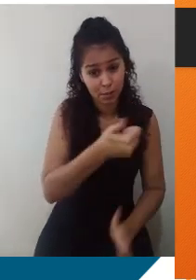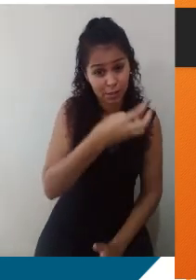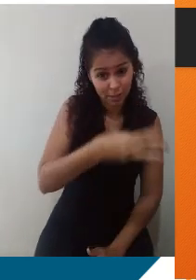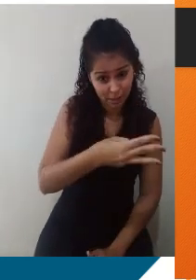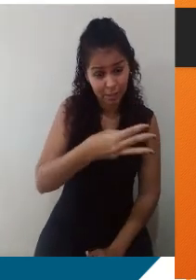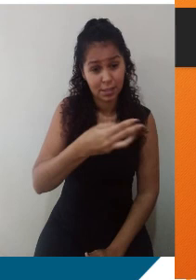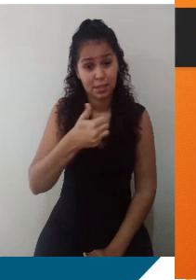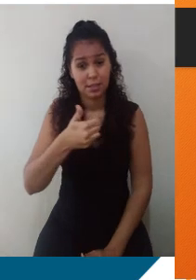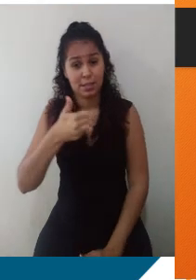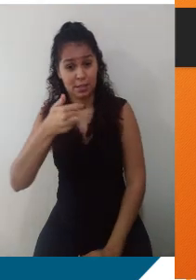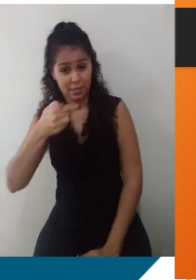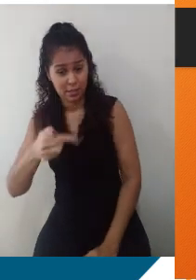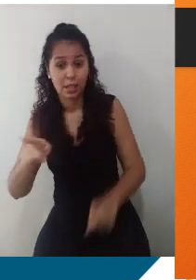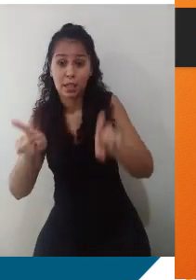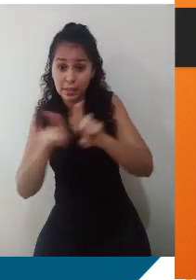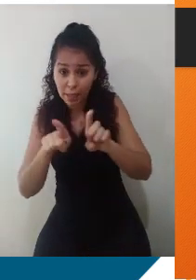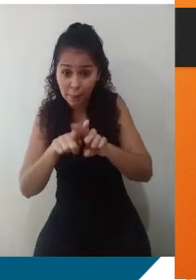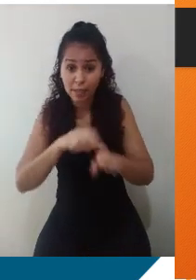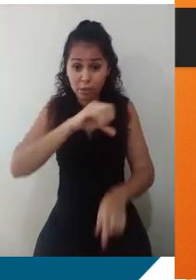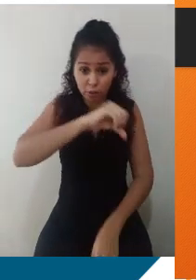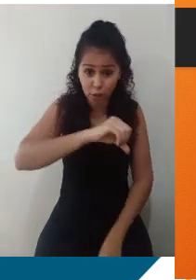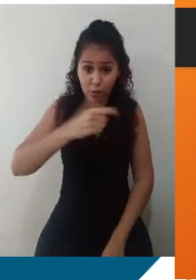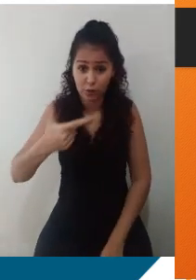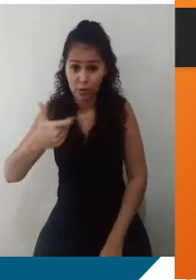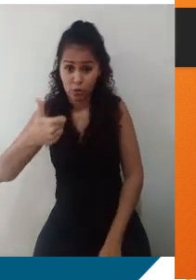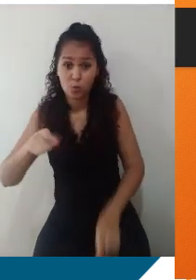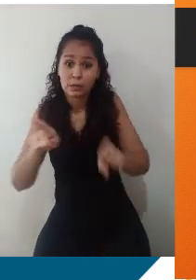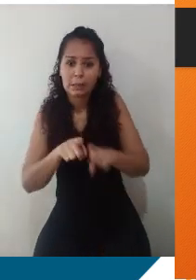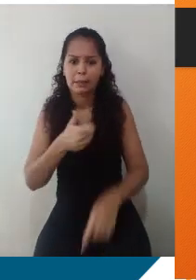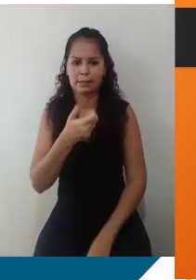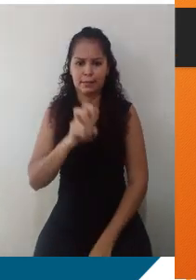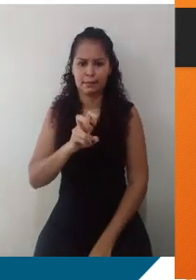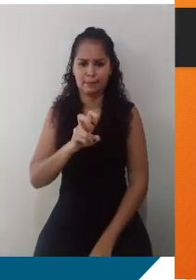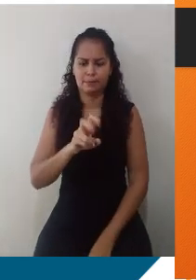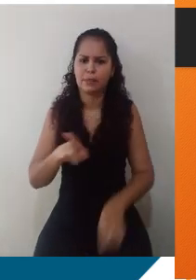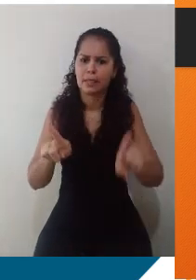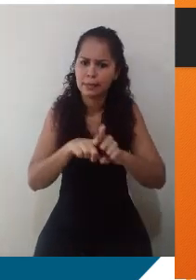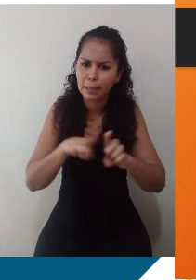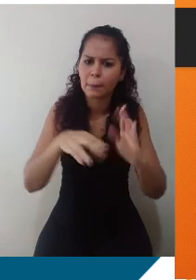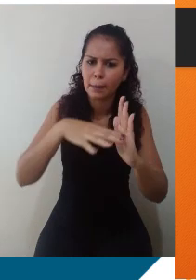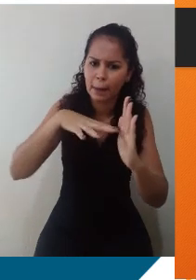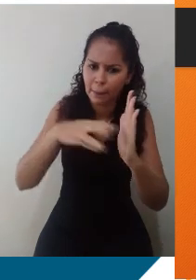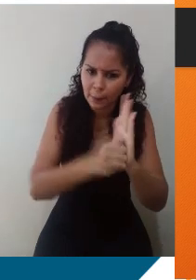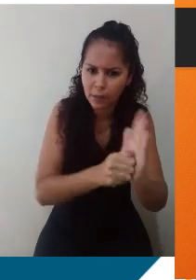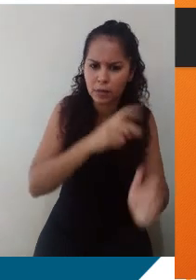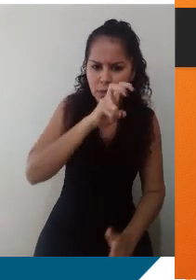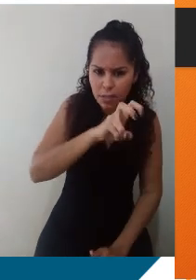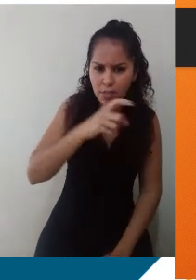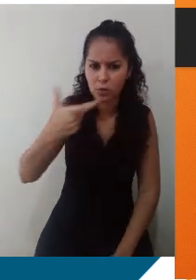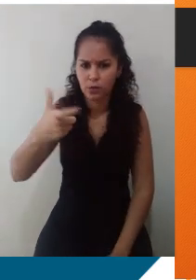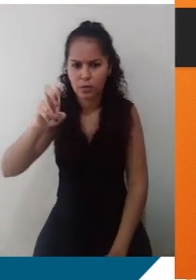15, assim como a média aritmética de 9 e 21 também é 15. E, finalmente, a média aritmética de 5